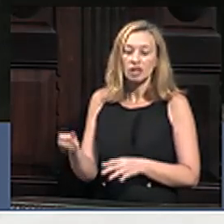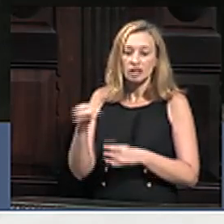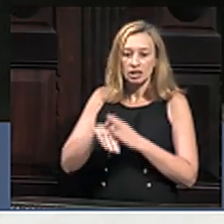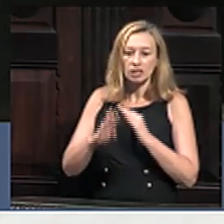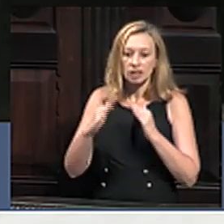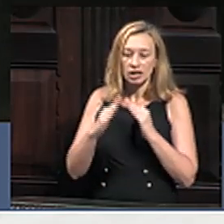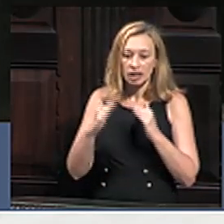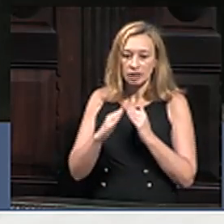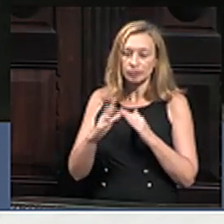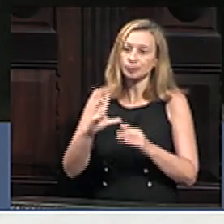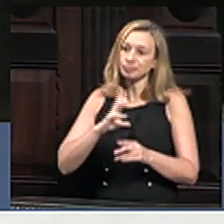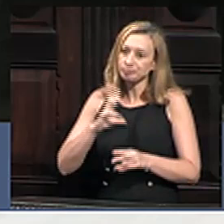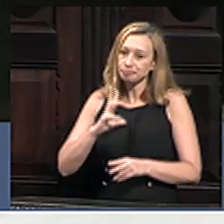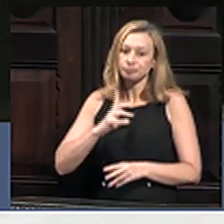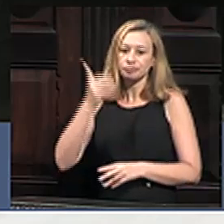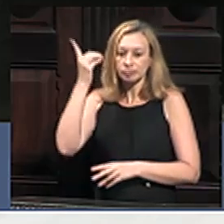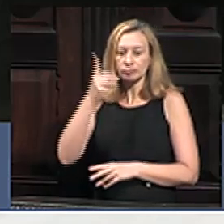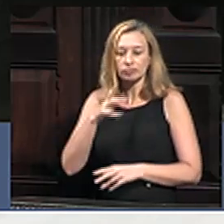deputado Rosenberg.